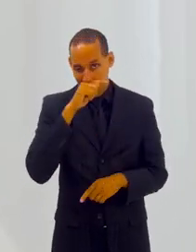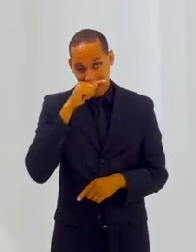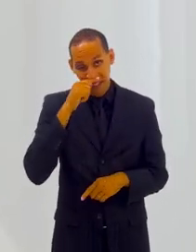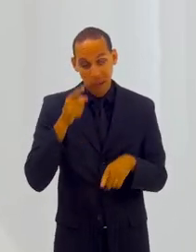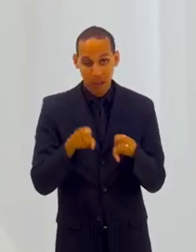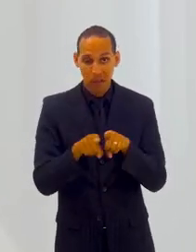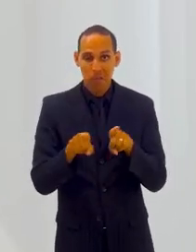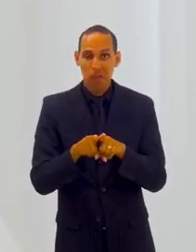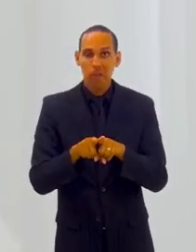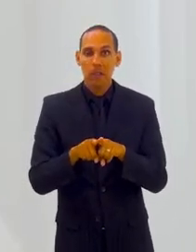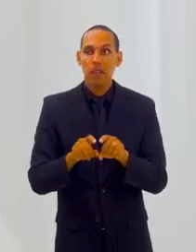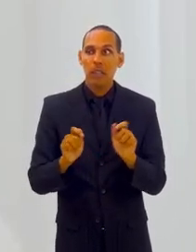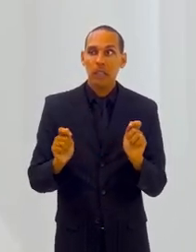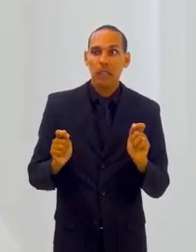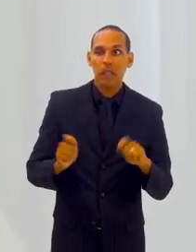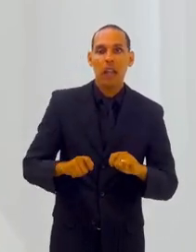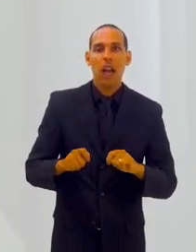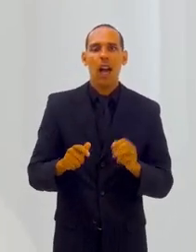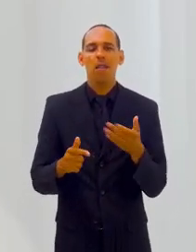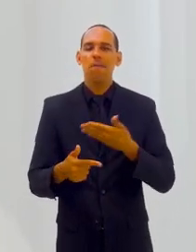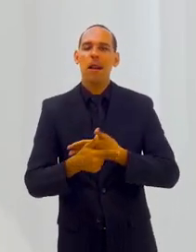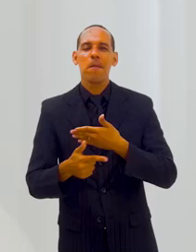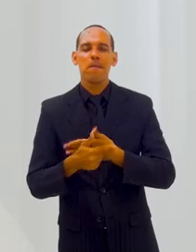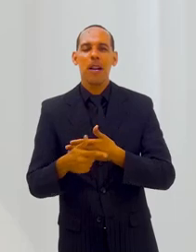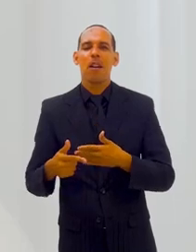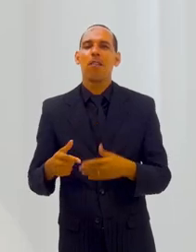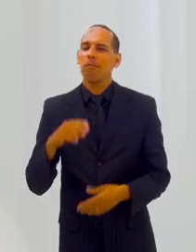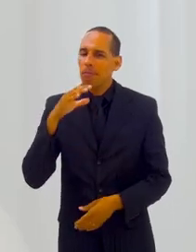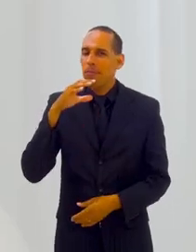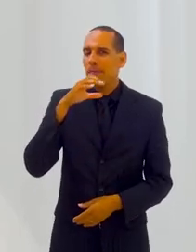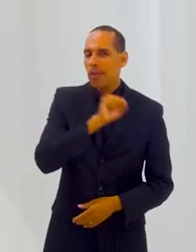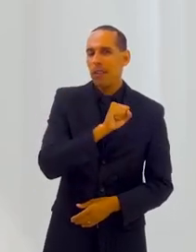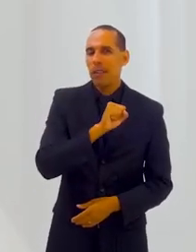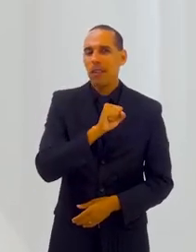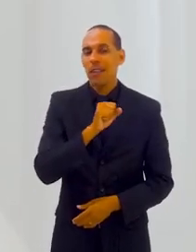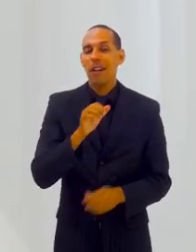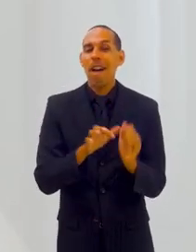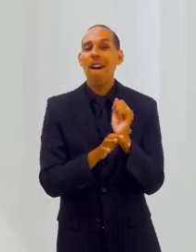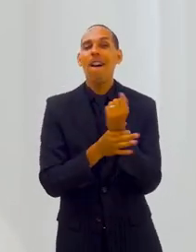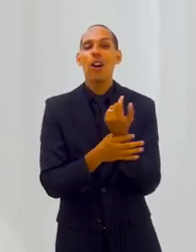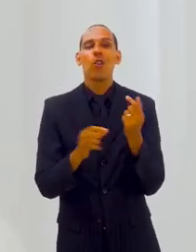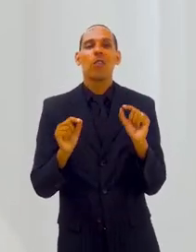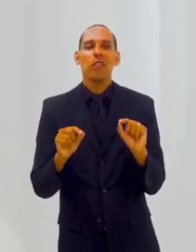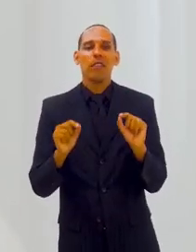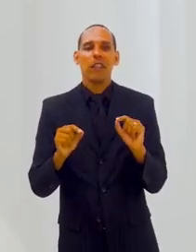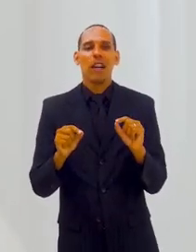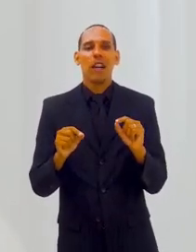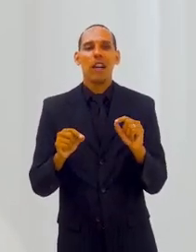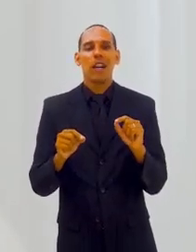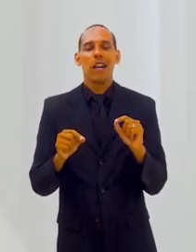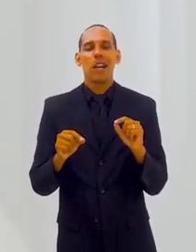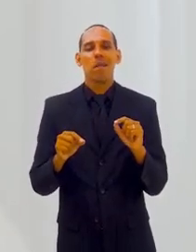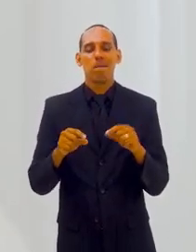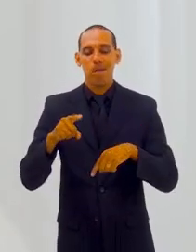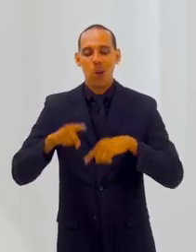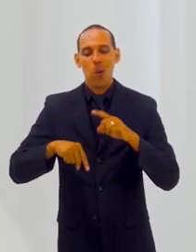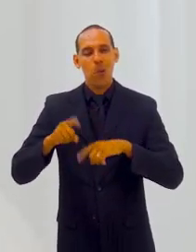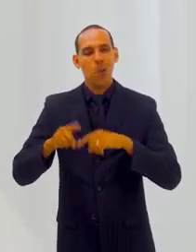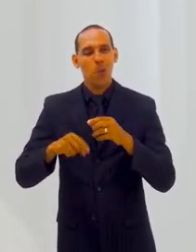possam, de fato, ter um papel eficaz na garantia dos produtos que